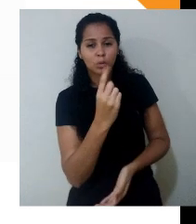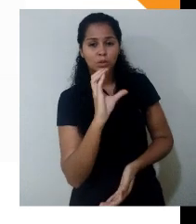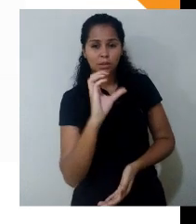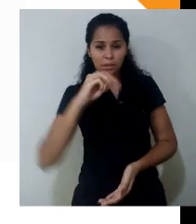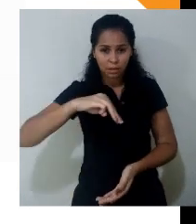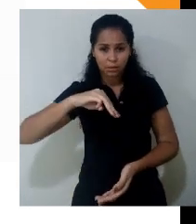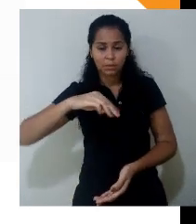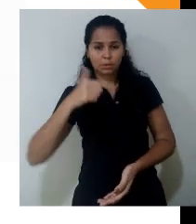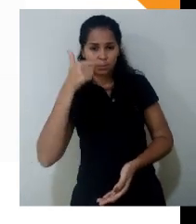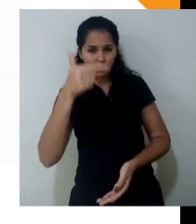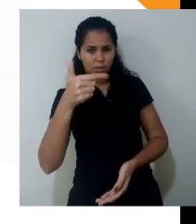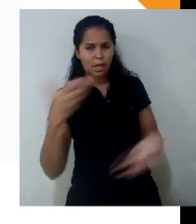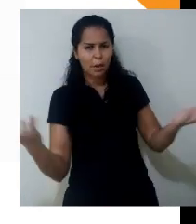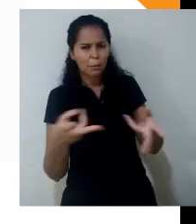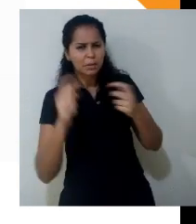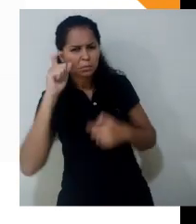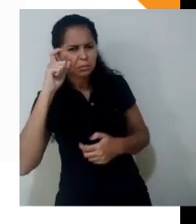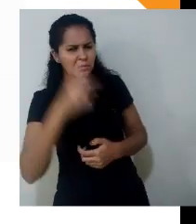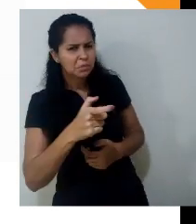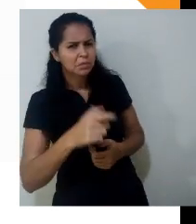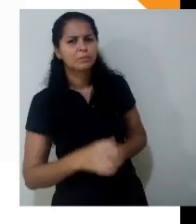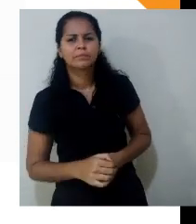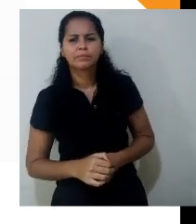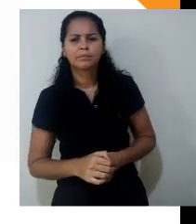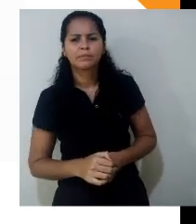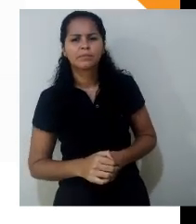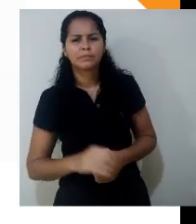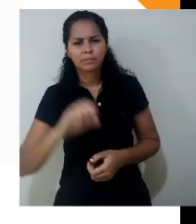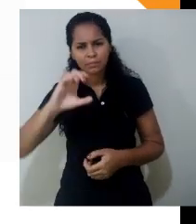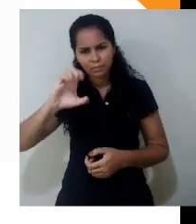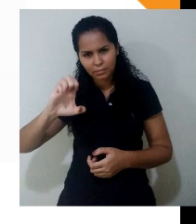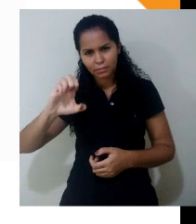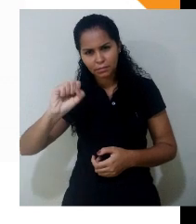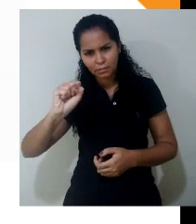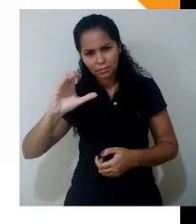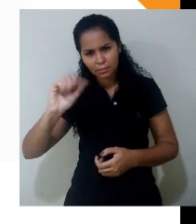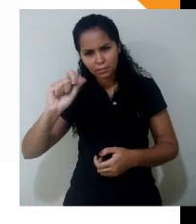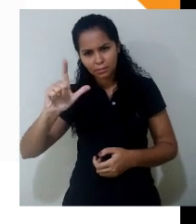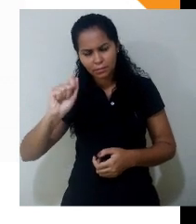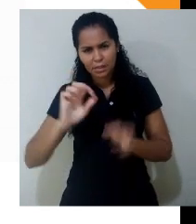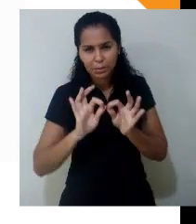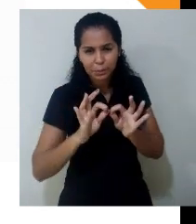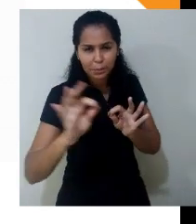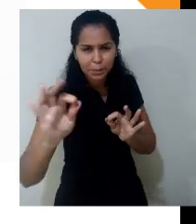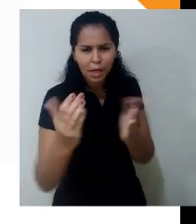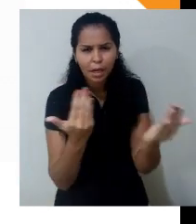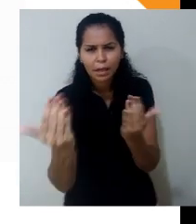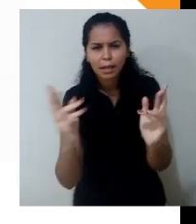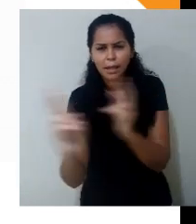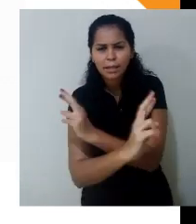quadrado. Vejam uma coisa interessante. A escala de comprimento, quando eu relacionei os dois